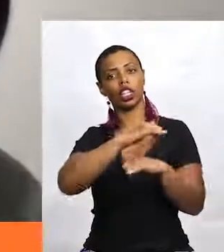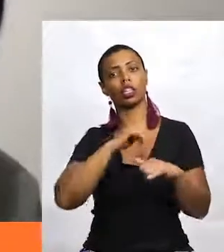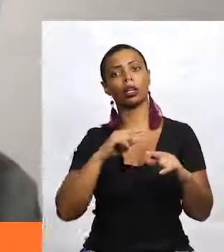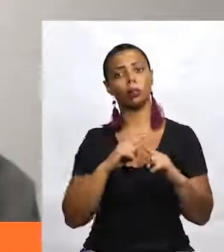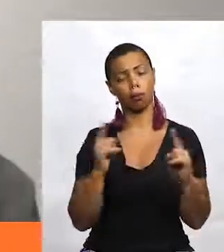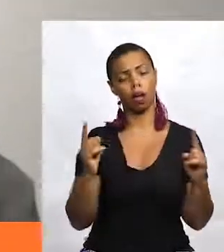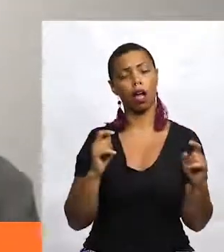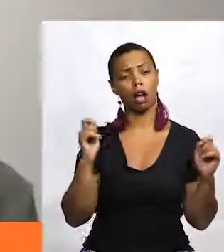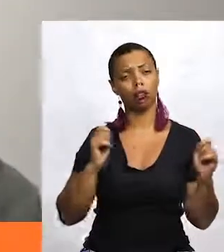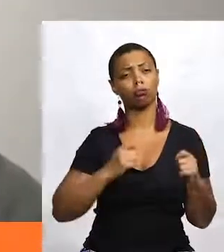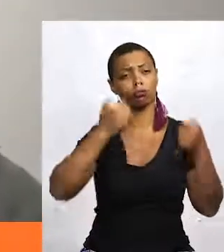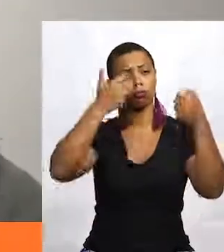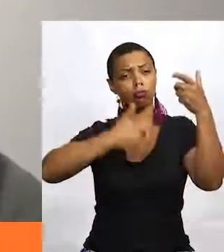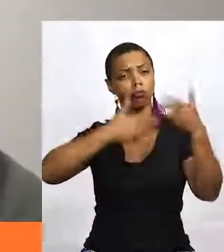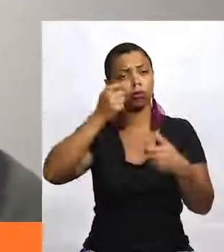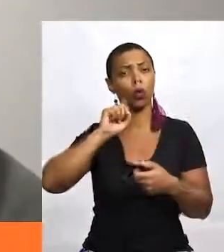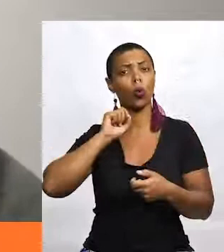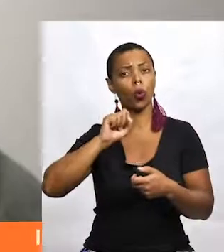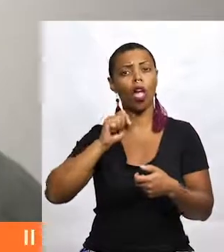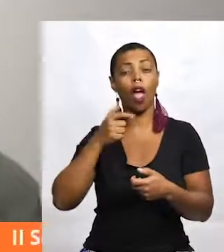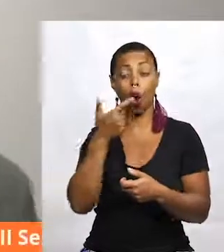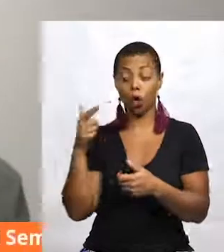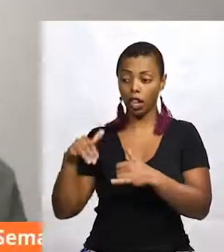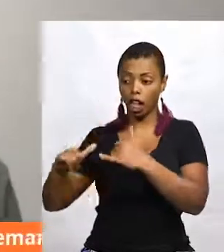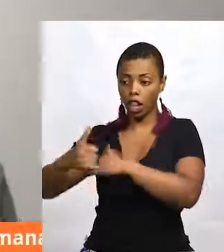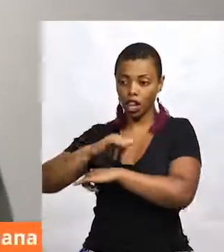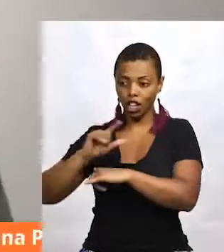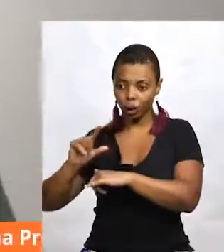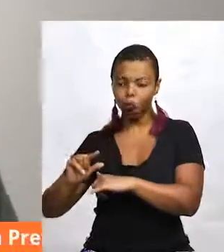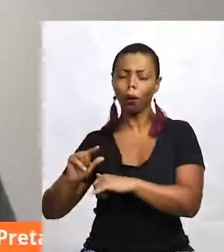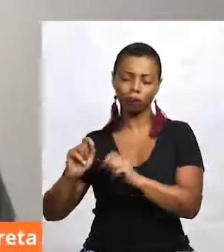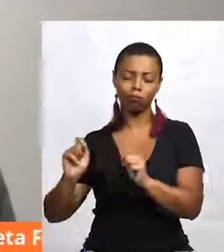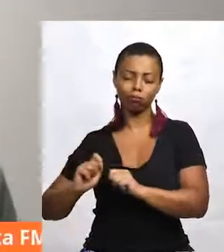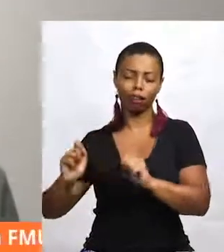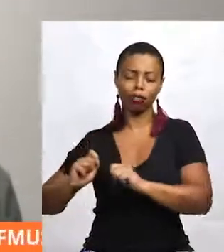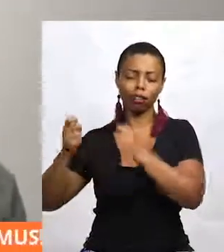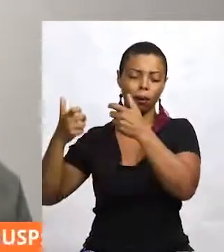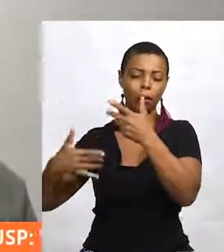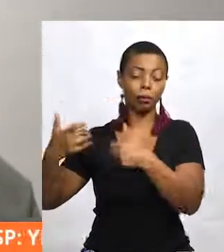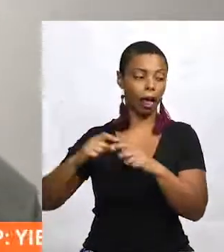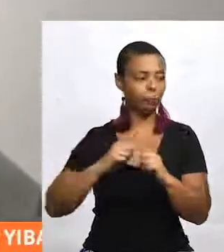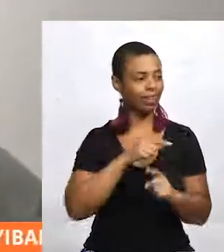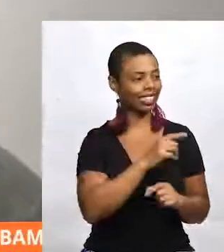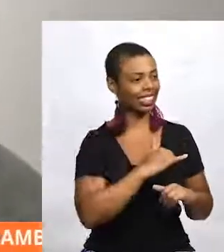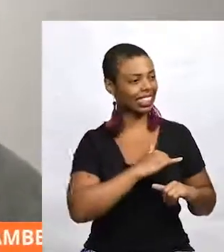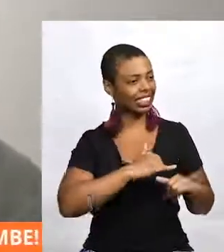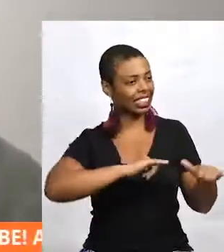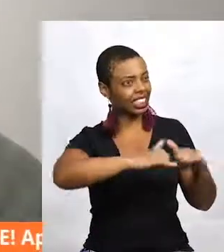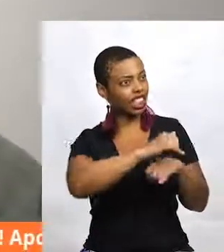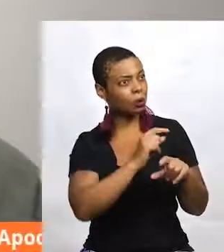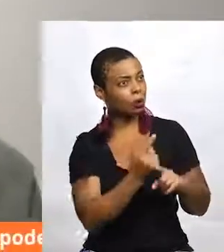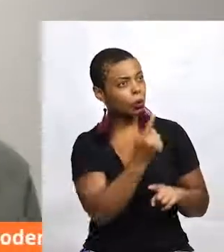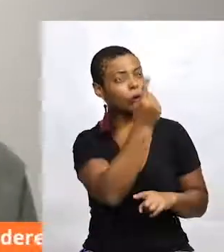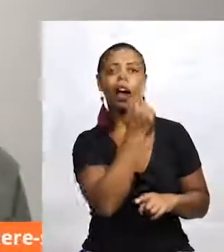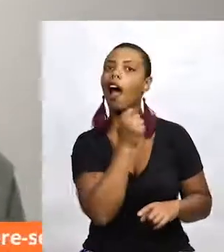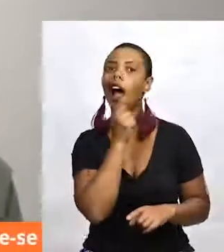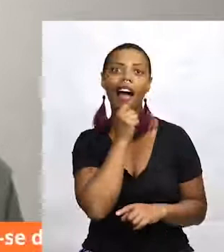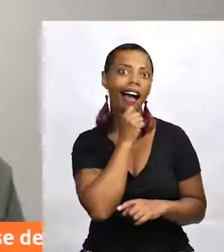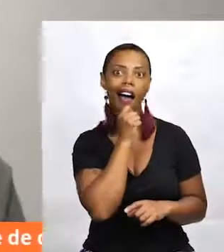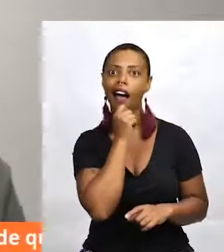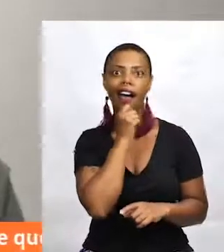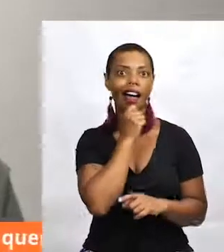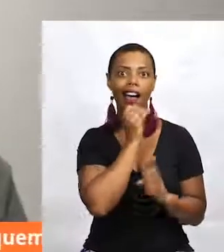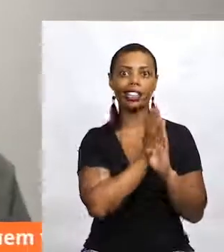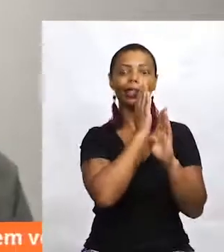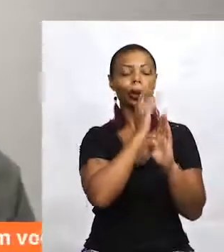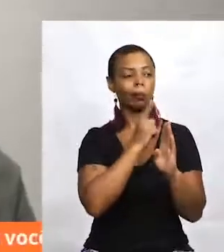muito bem as radiações de mais baixa energia, mas a altíssima energia ainda é uma incógnita para nós, né? Então, é uma área